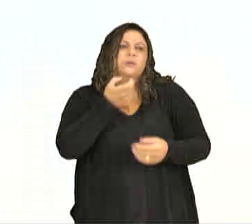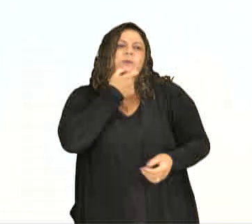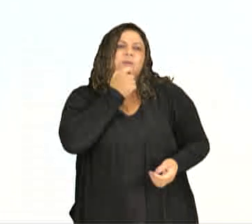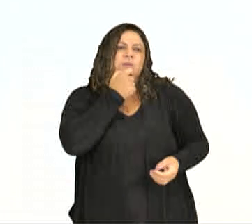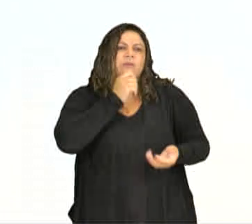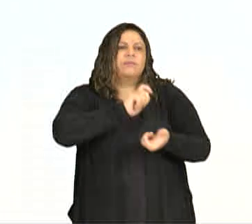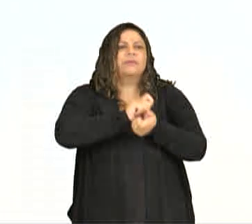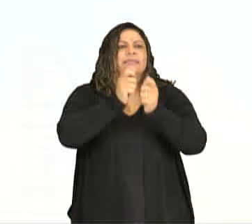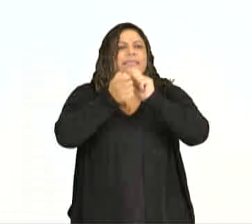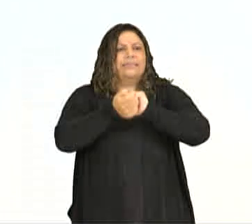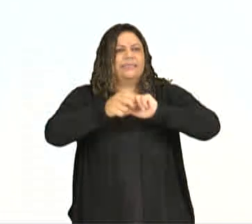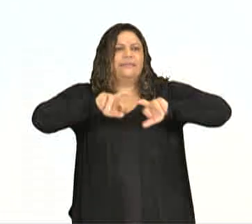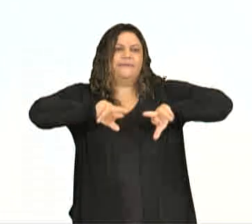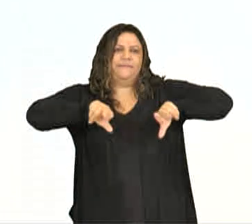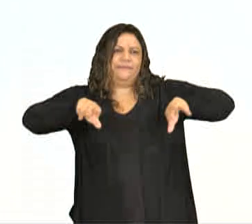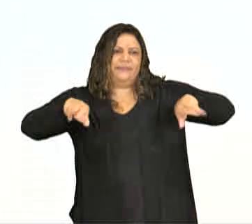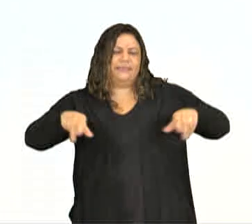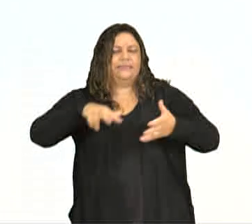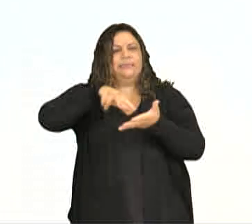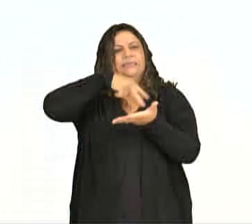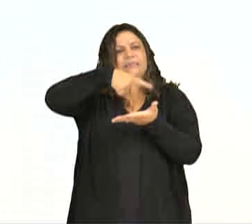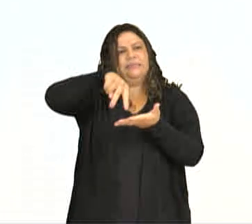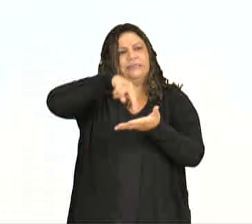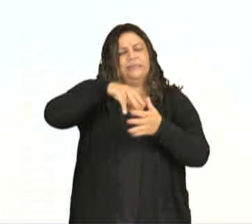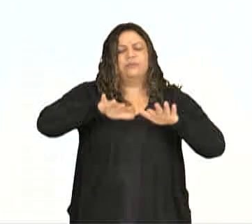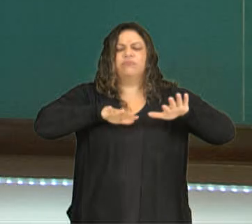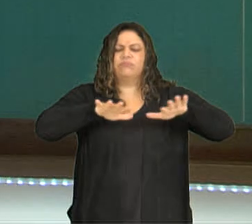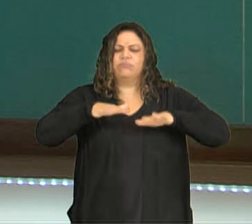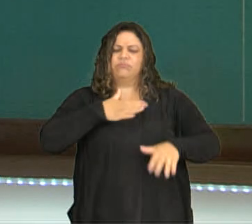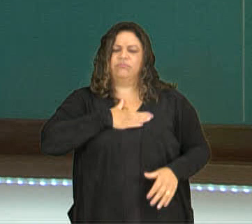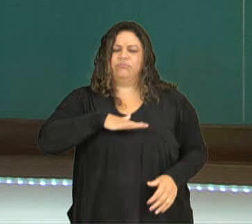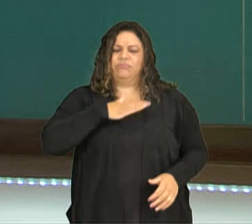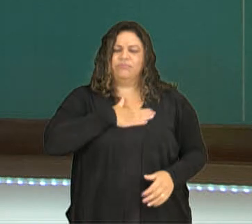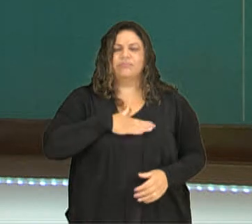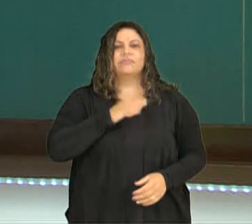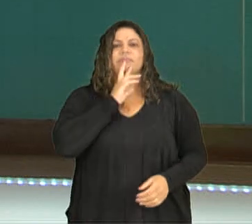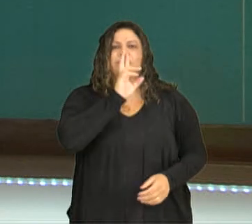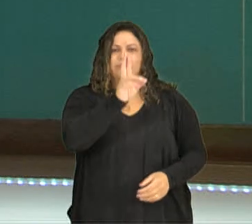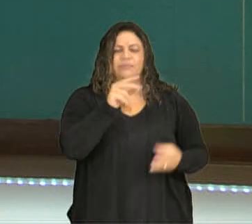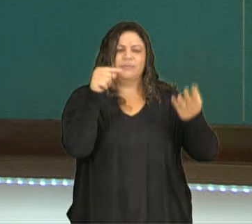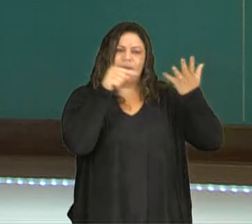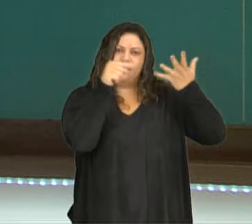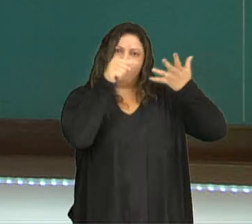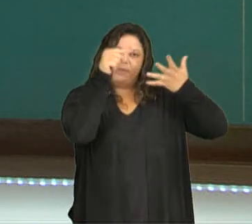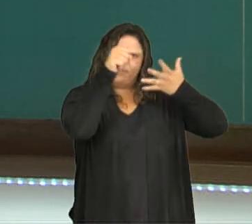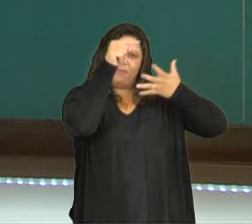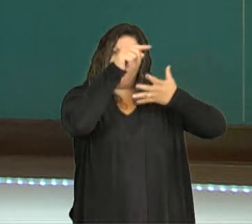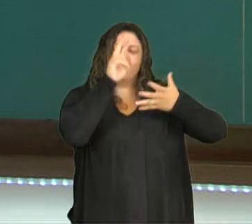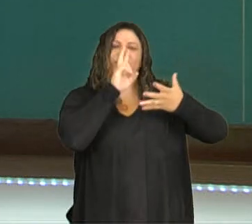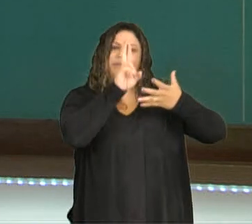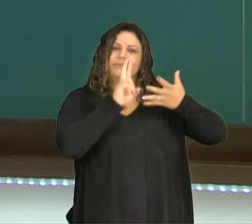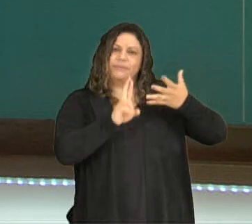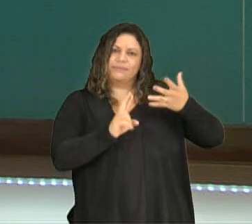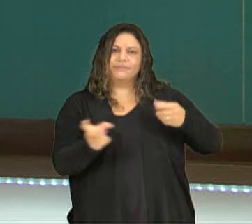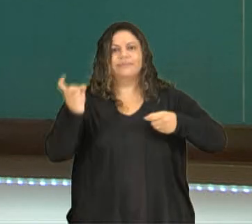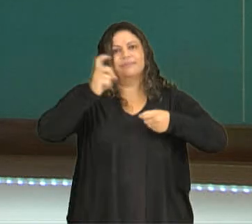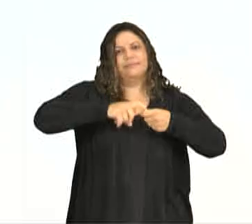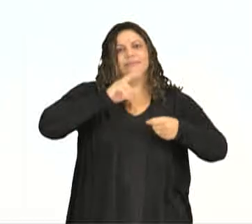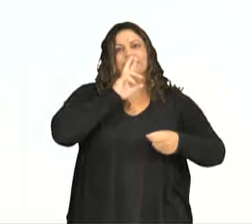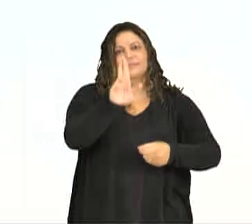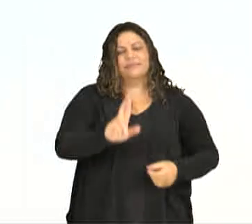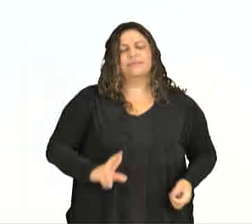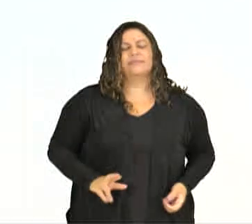porém, dança-se a um ritmo mais lento. Vamos tentar resolver esta questão? Daqui a pouco voltamos com a